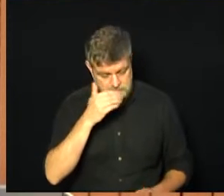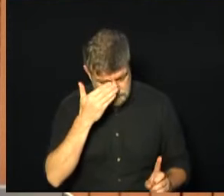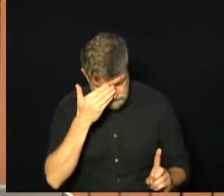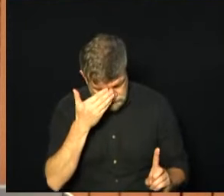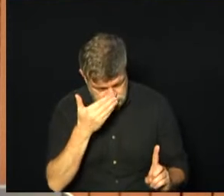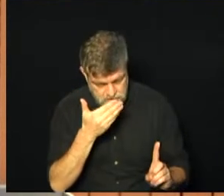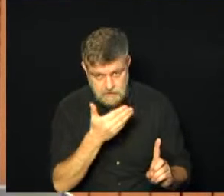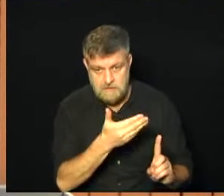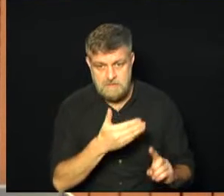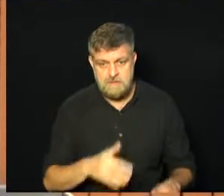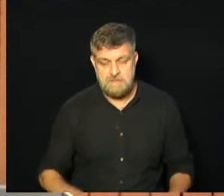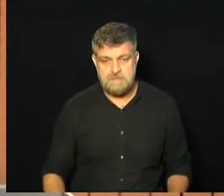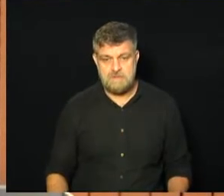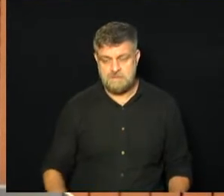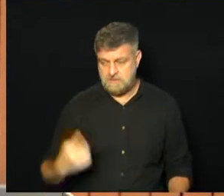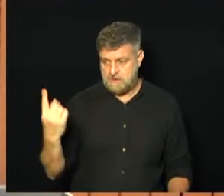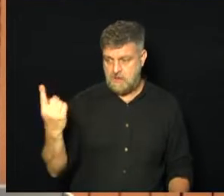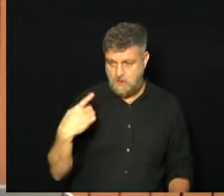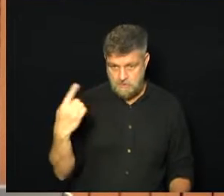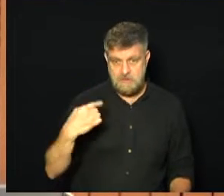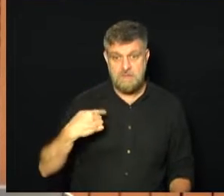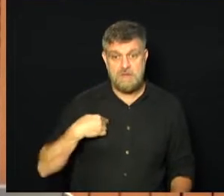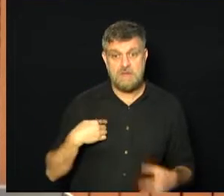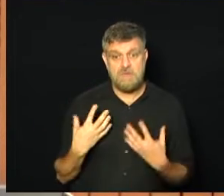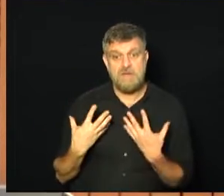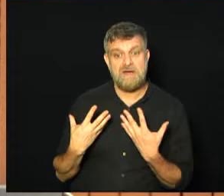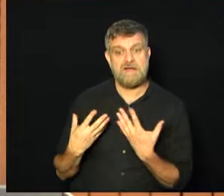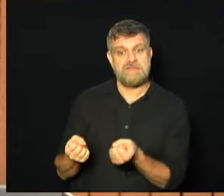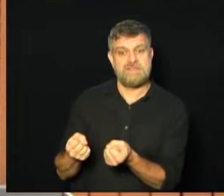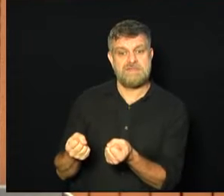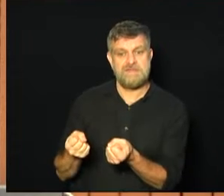que me deu uma ordem para eu aceitar